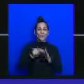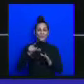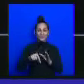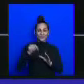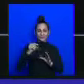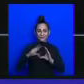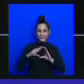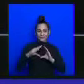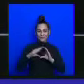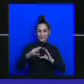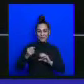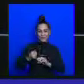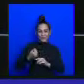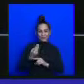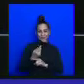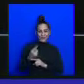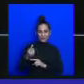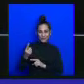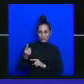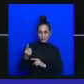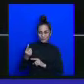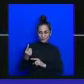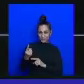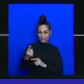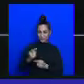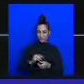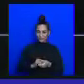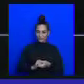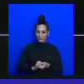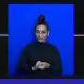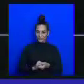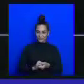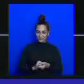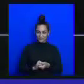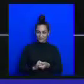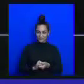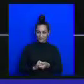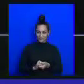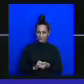número sorteado? Bola 21. Número 21.